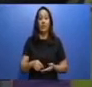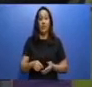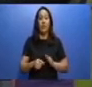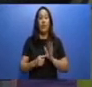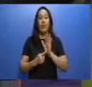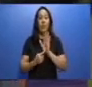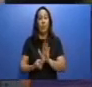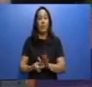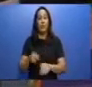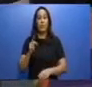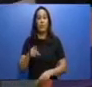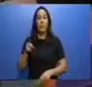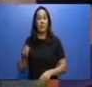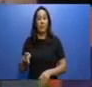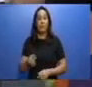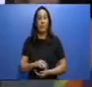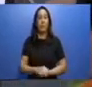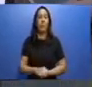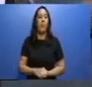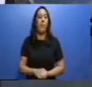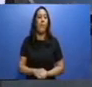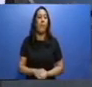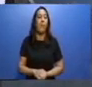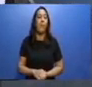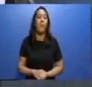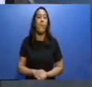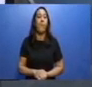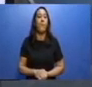certo. Tá bom?